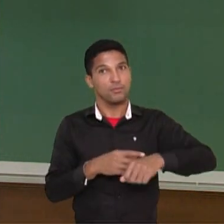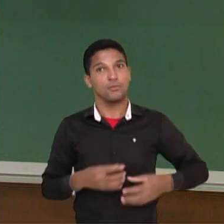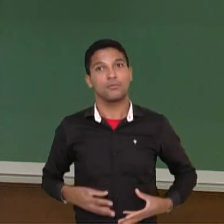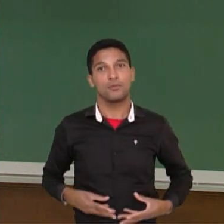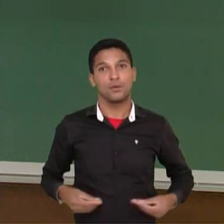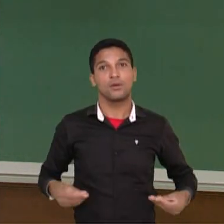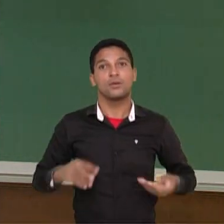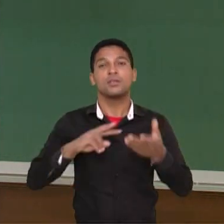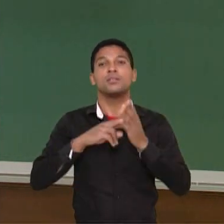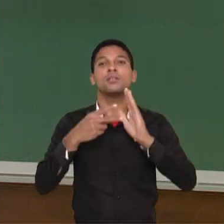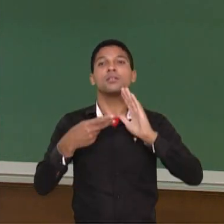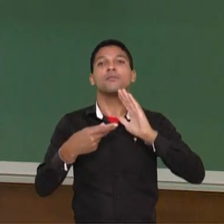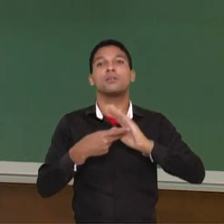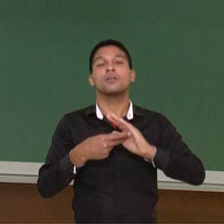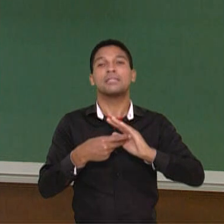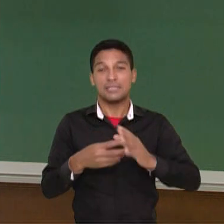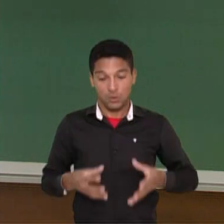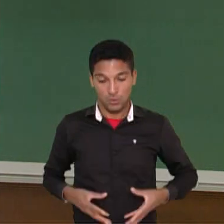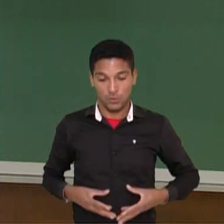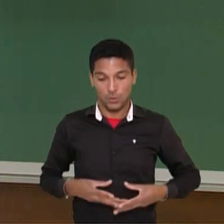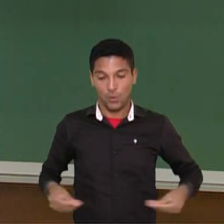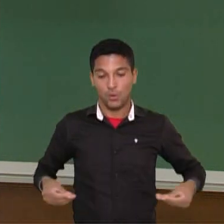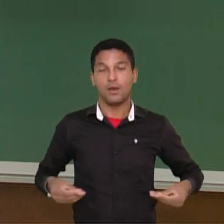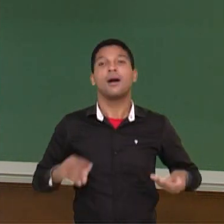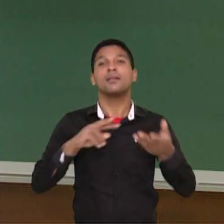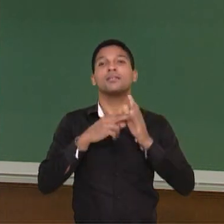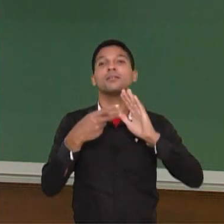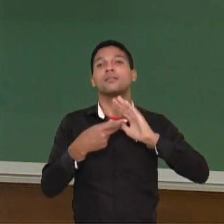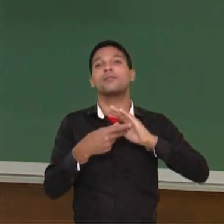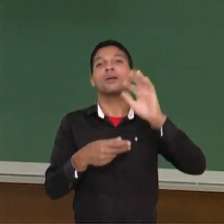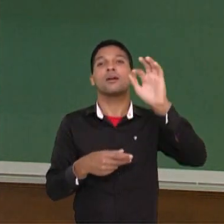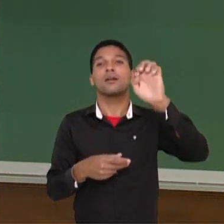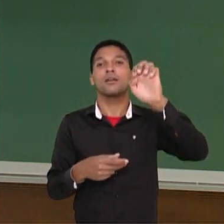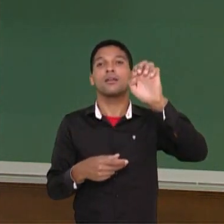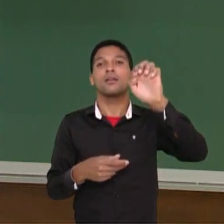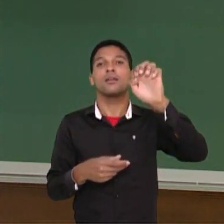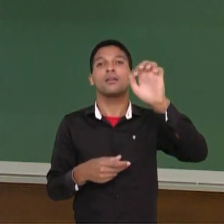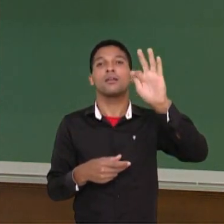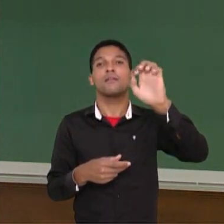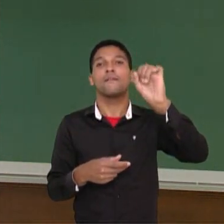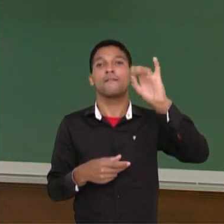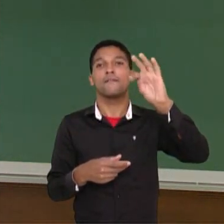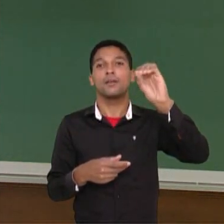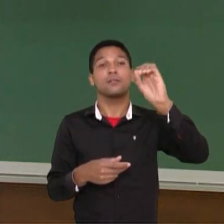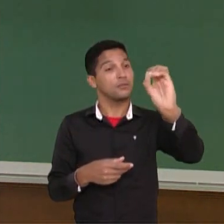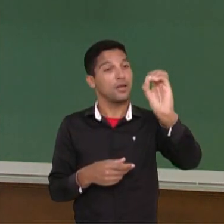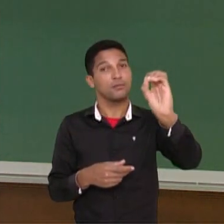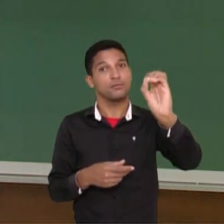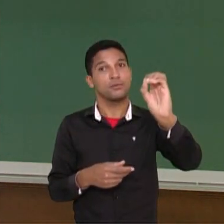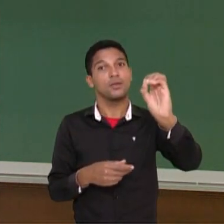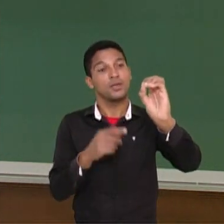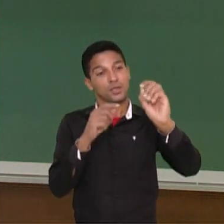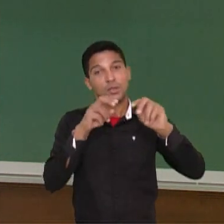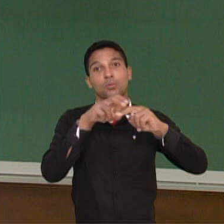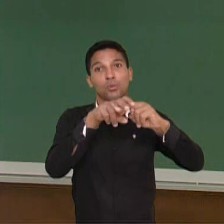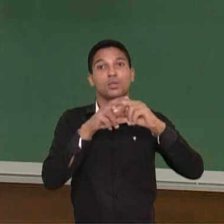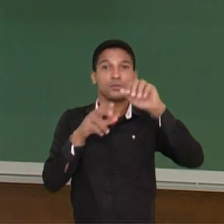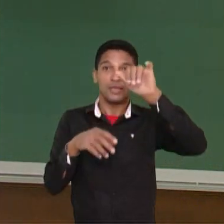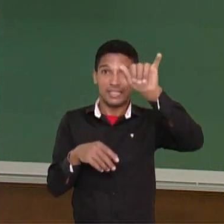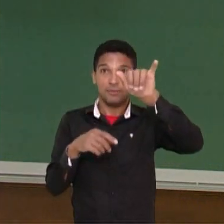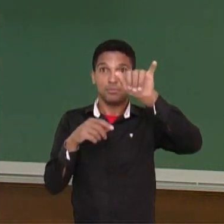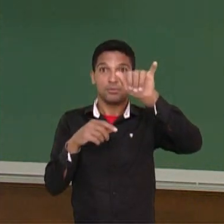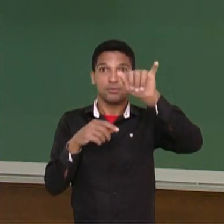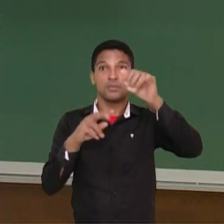que o efeito é zero, não é isso? Então, sendo o efeito zero, vou substituir o y por zero, porque y é o efeito,